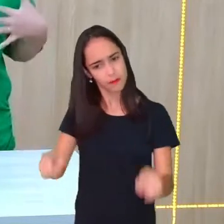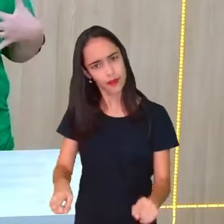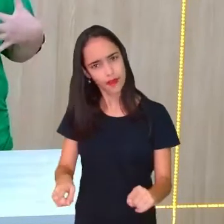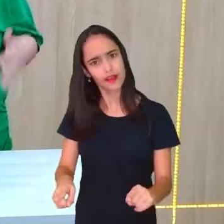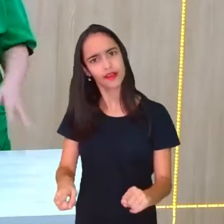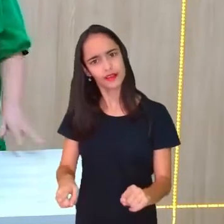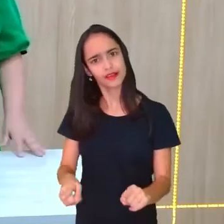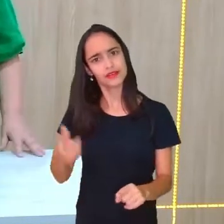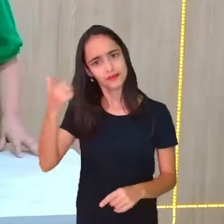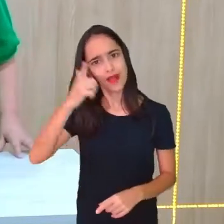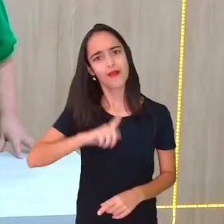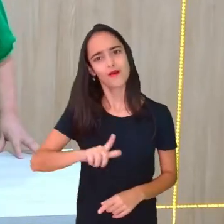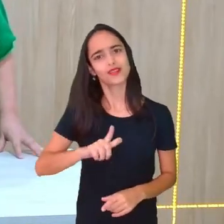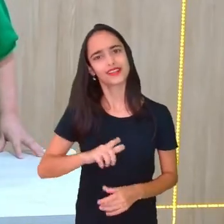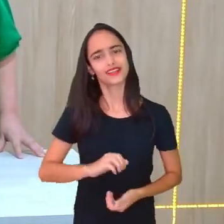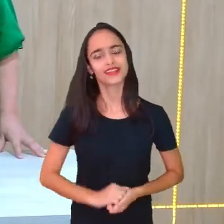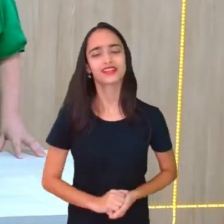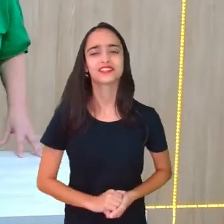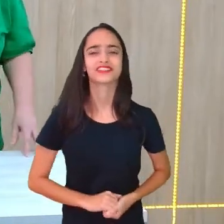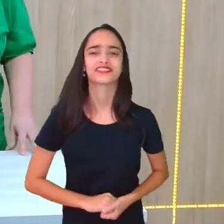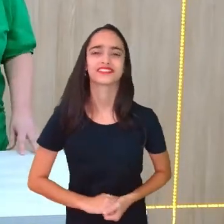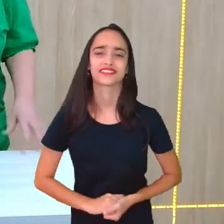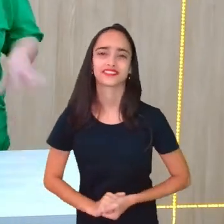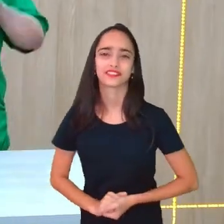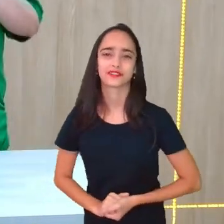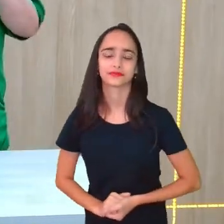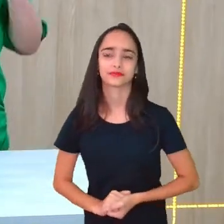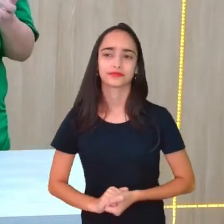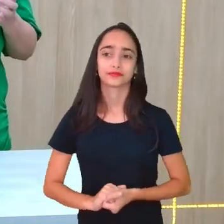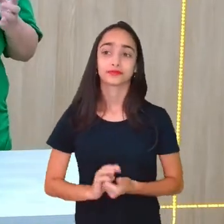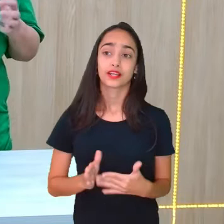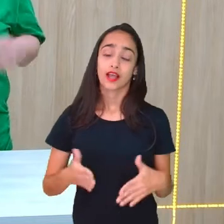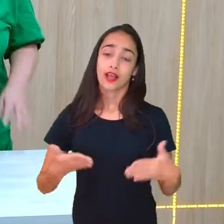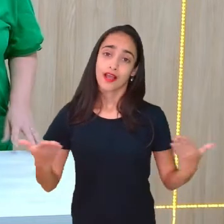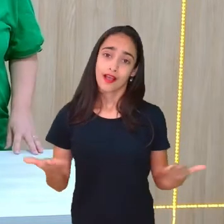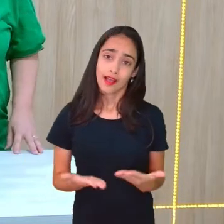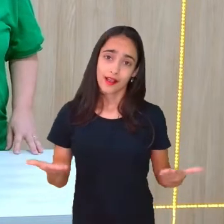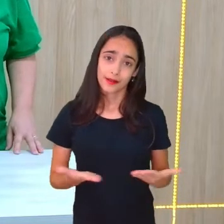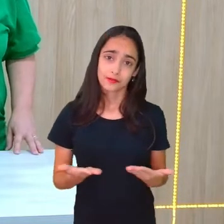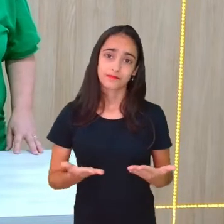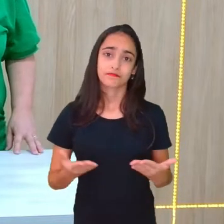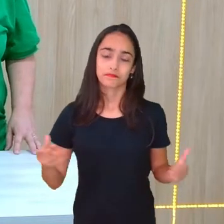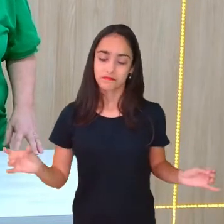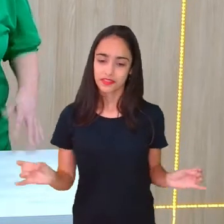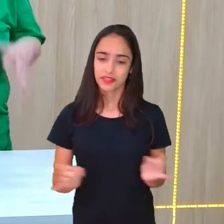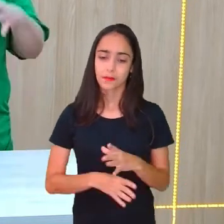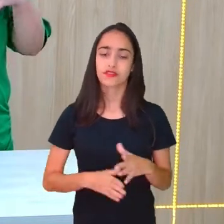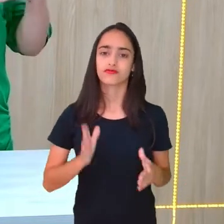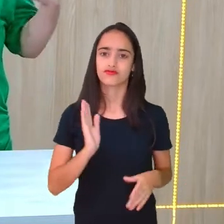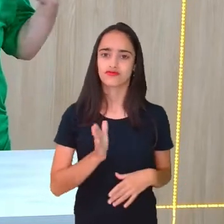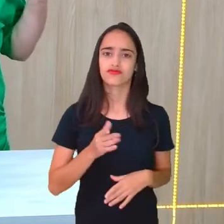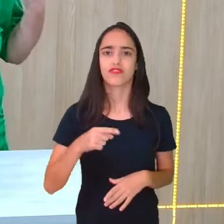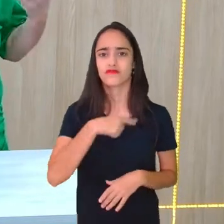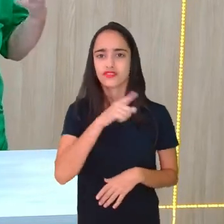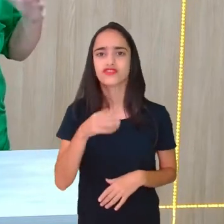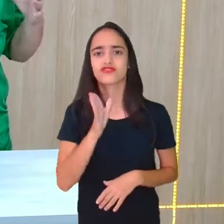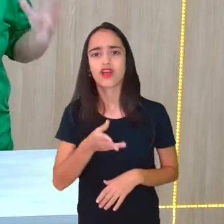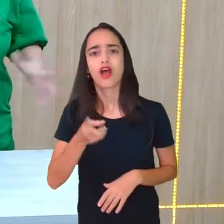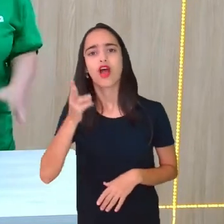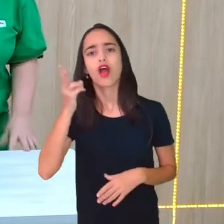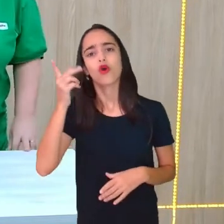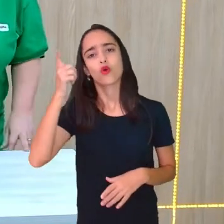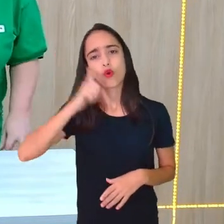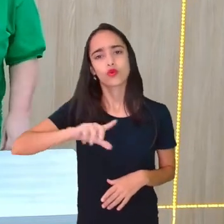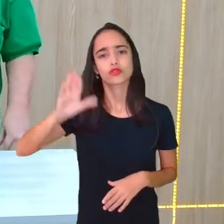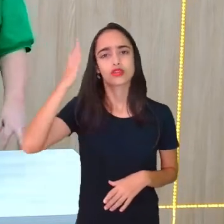Chega a dar assim uma agoniazinha. Bom, então, para fechar já dá para vocês entenderem com esses vídeos, com